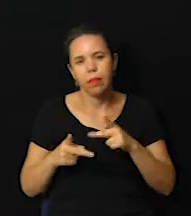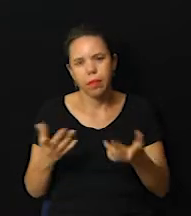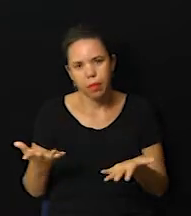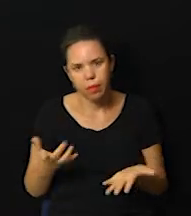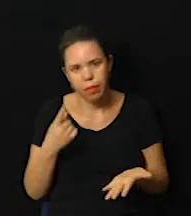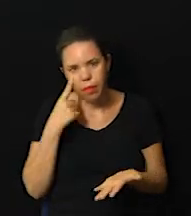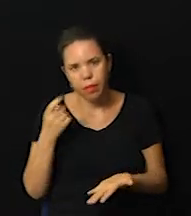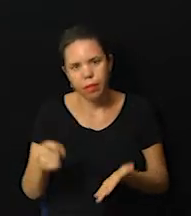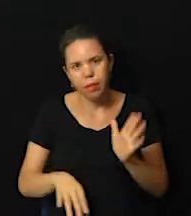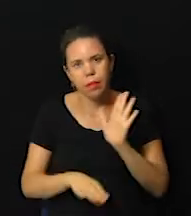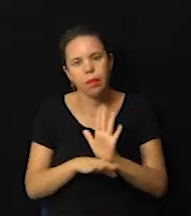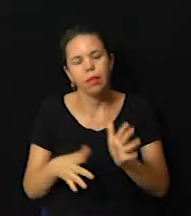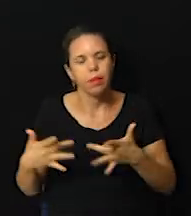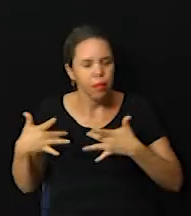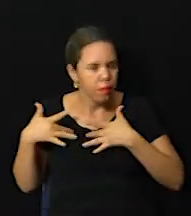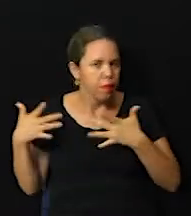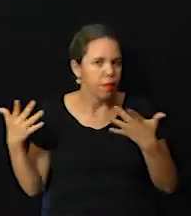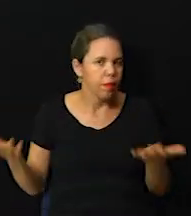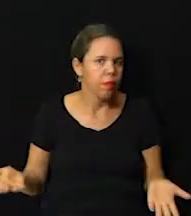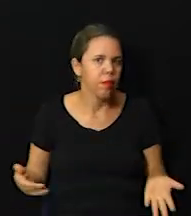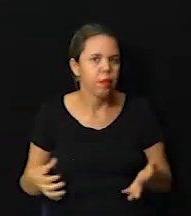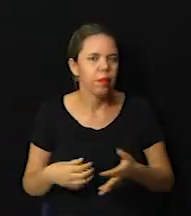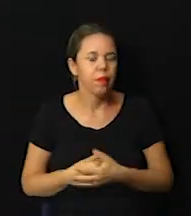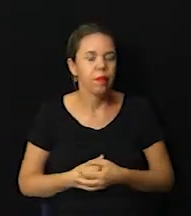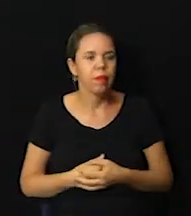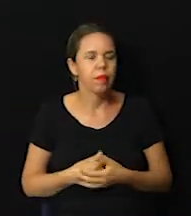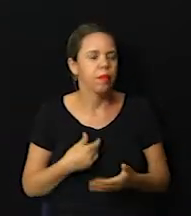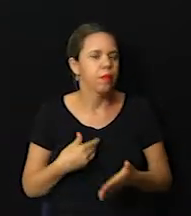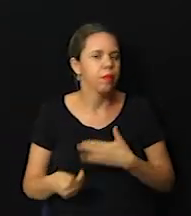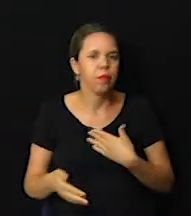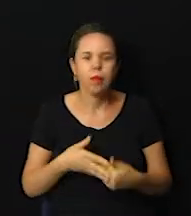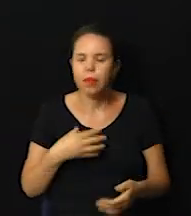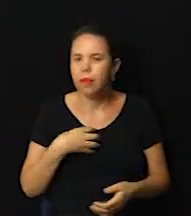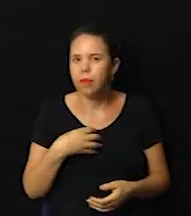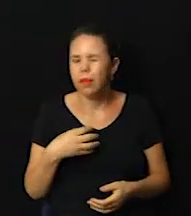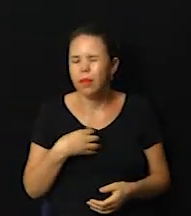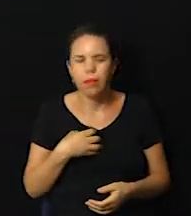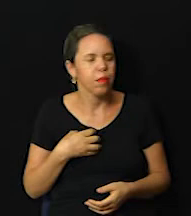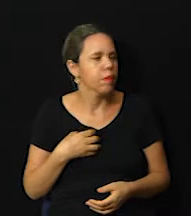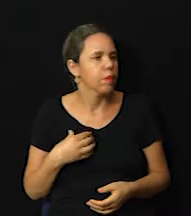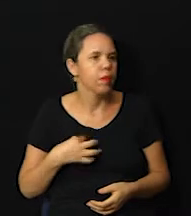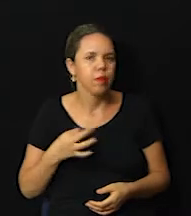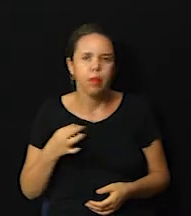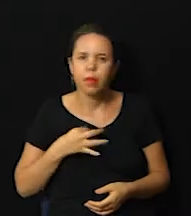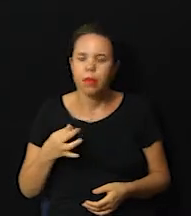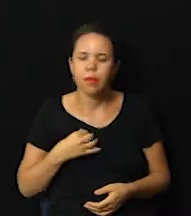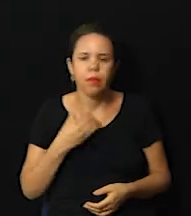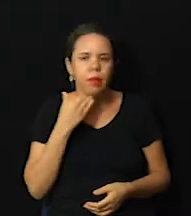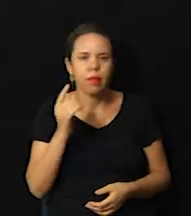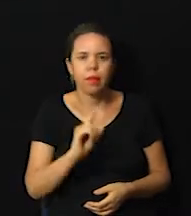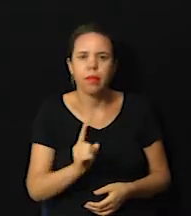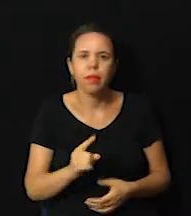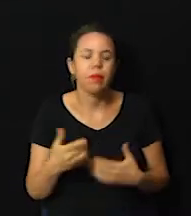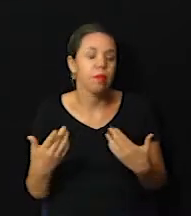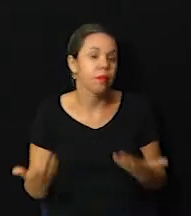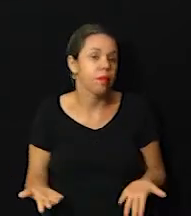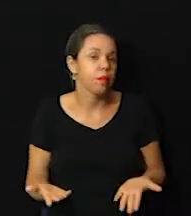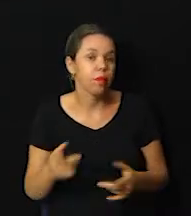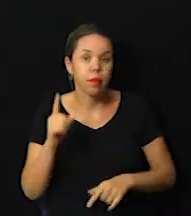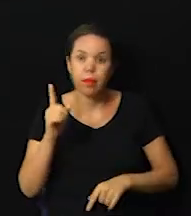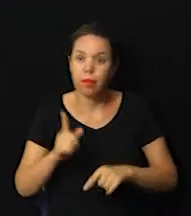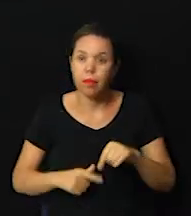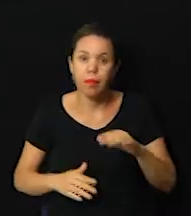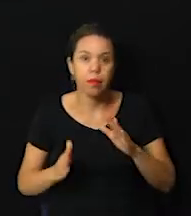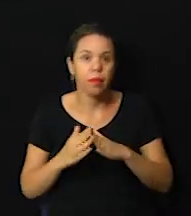se interessam a fazer doações, de qualquer tipo, desde uma roupa que não sirva mais, utensílios